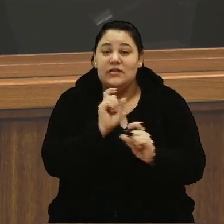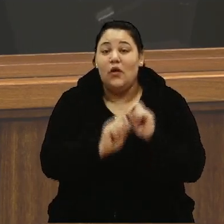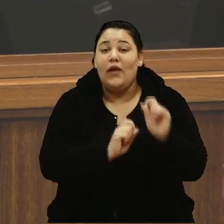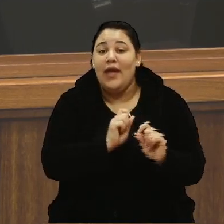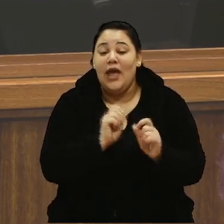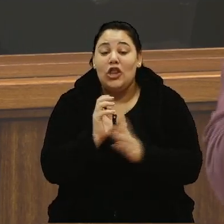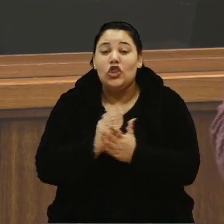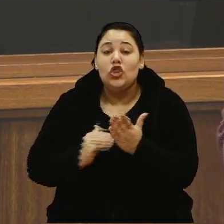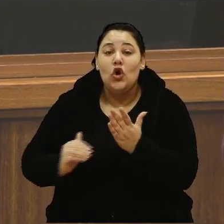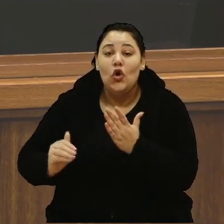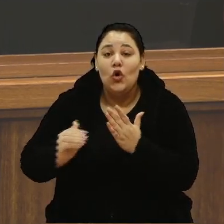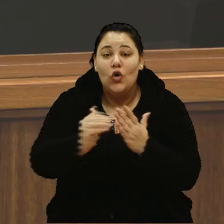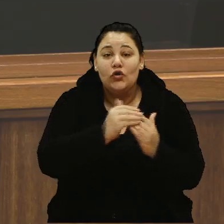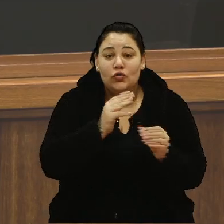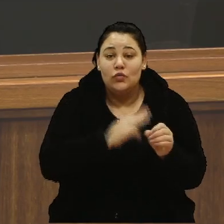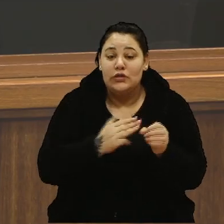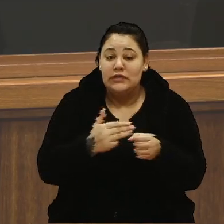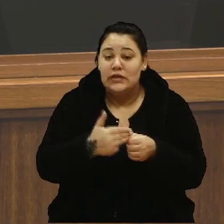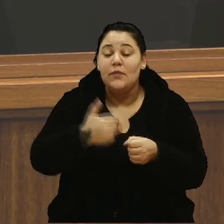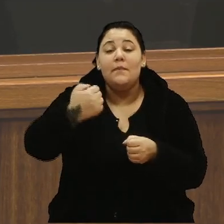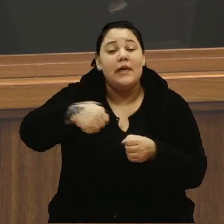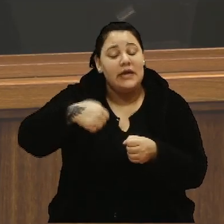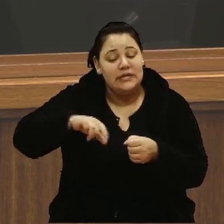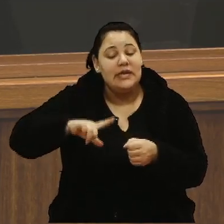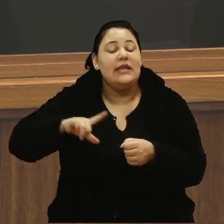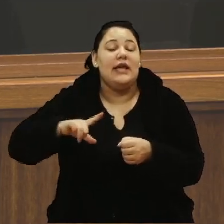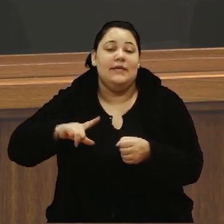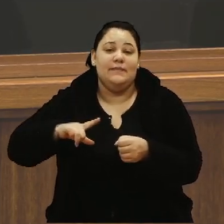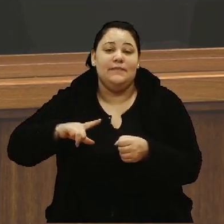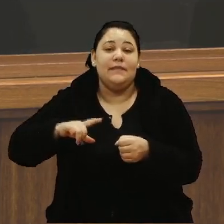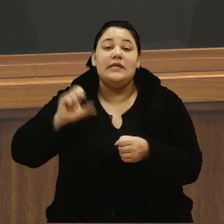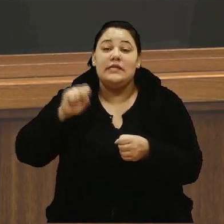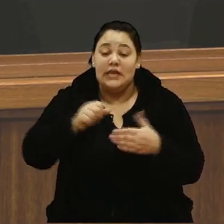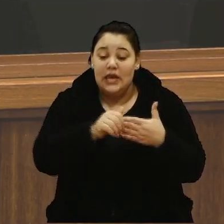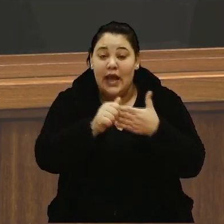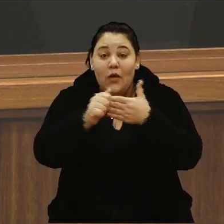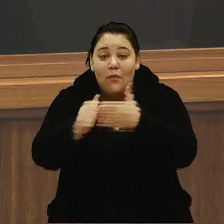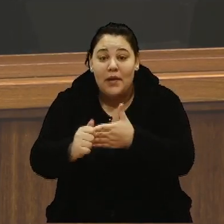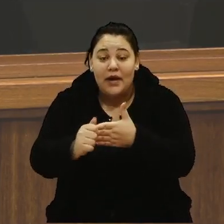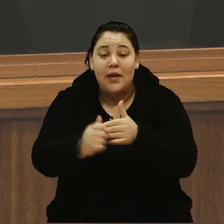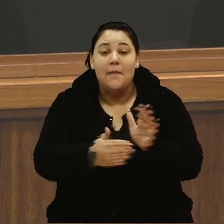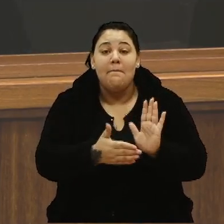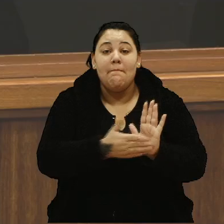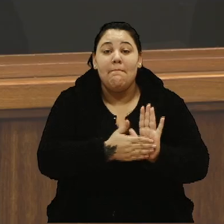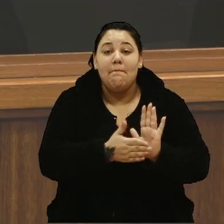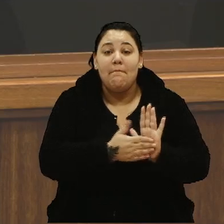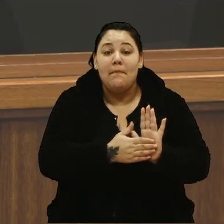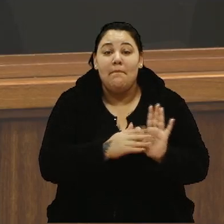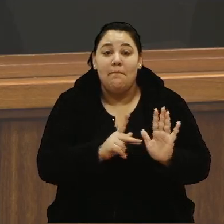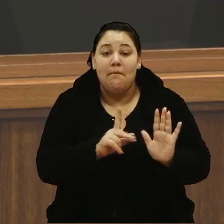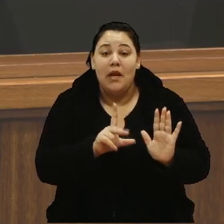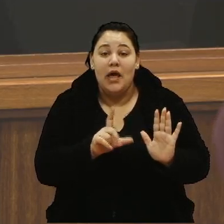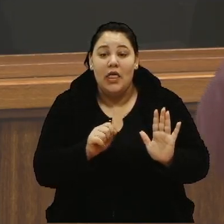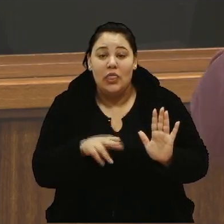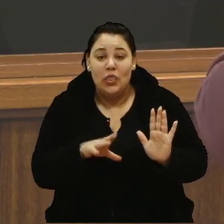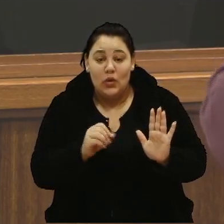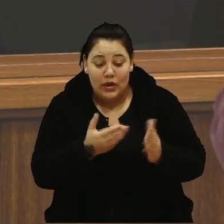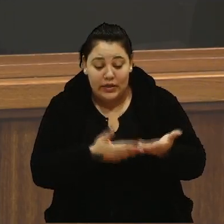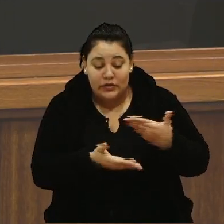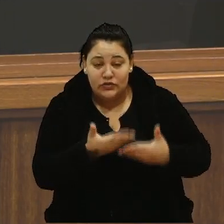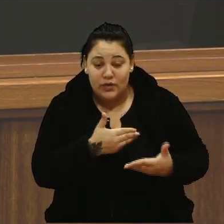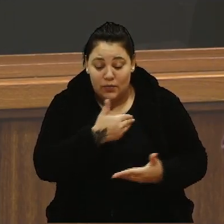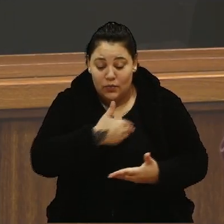todos os municípios tenham e sigam um plano de atendimento de políticas públicas